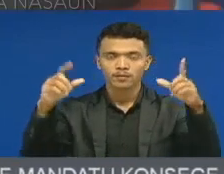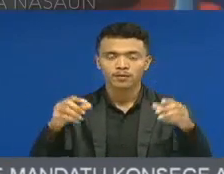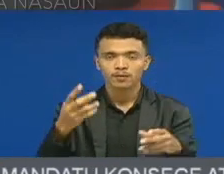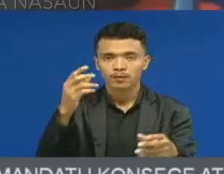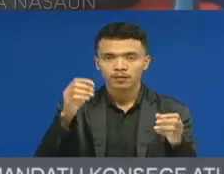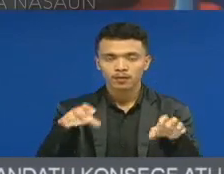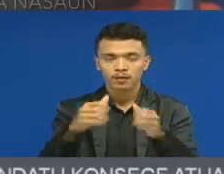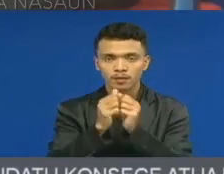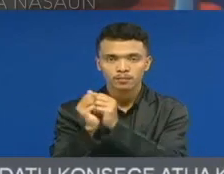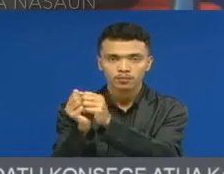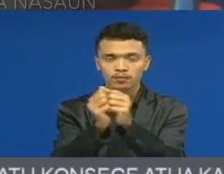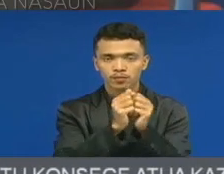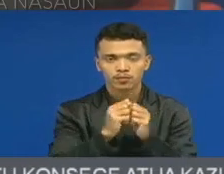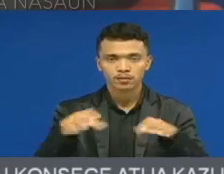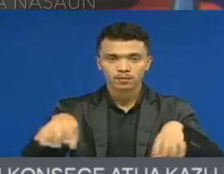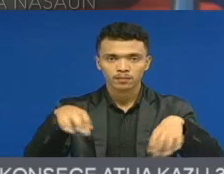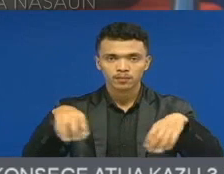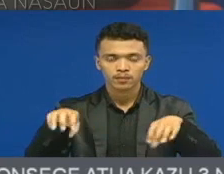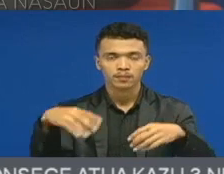acompanha serviço sira meta halo e